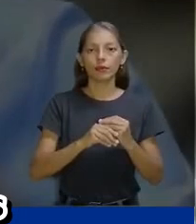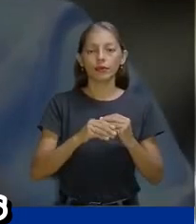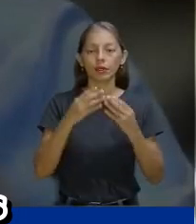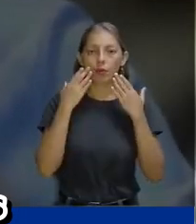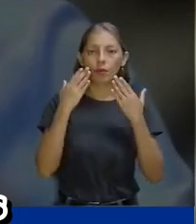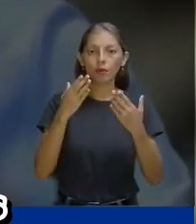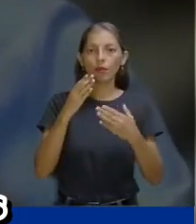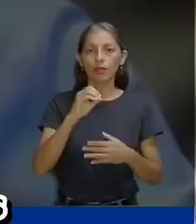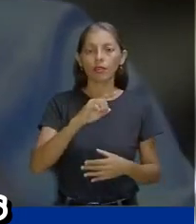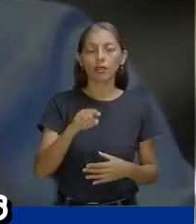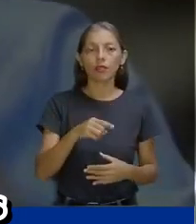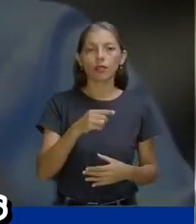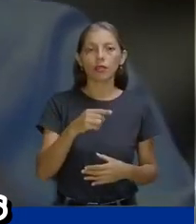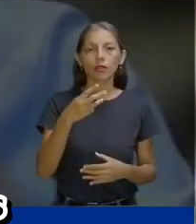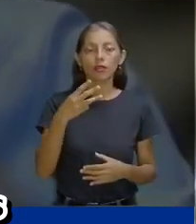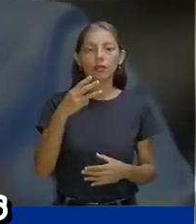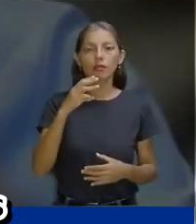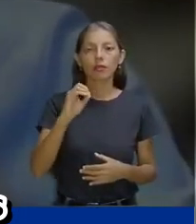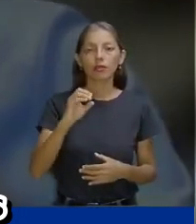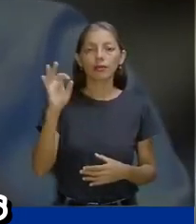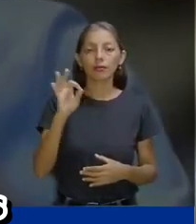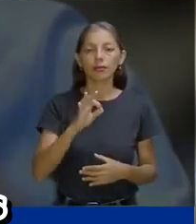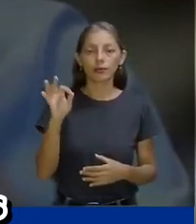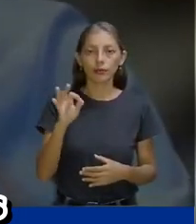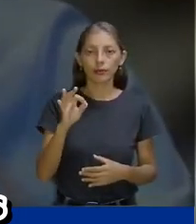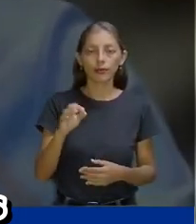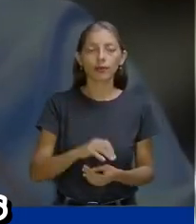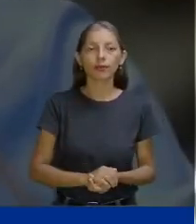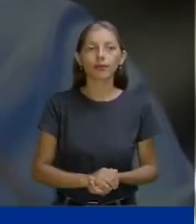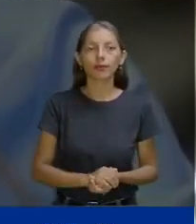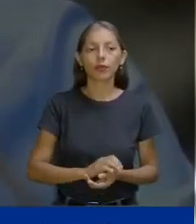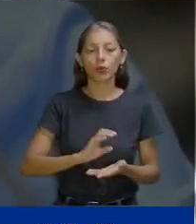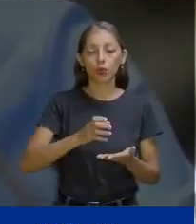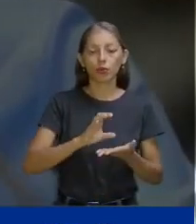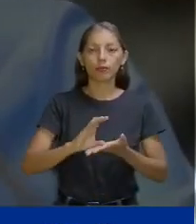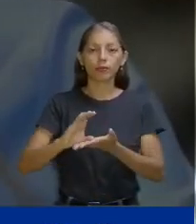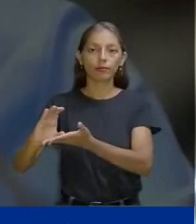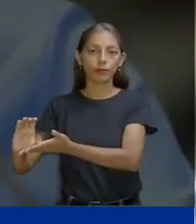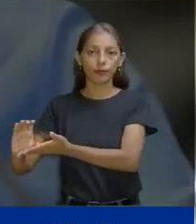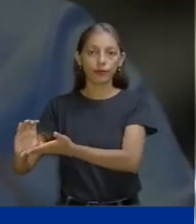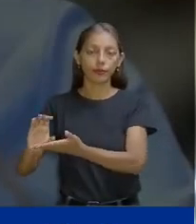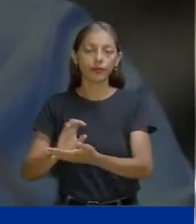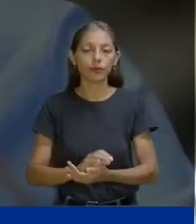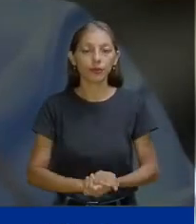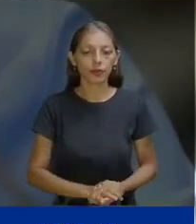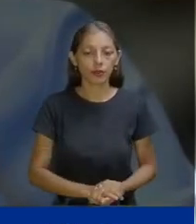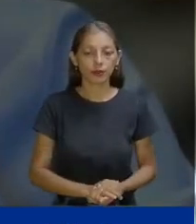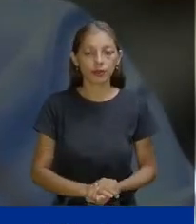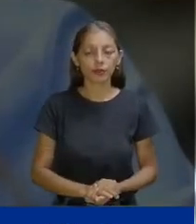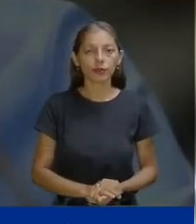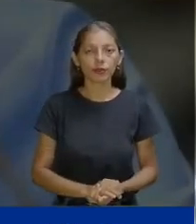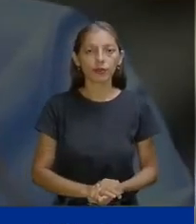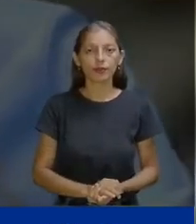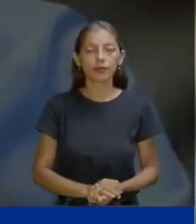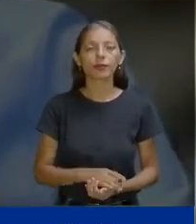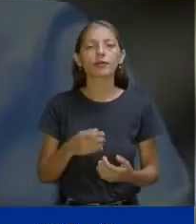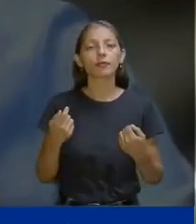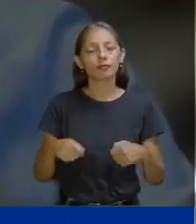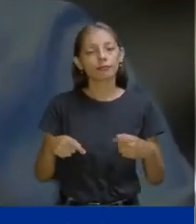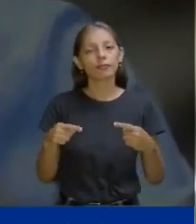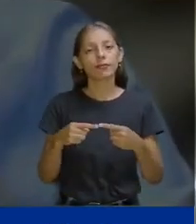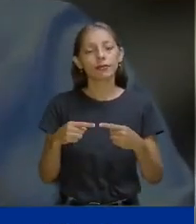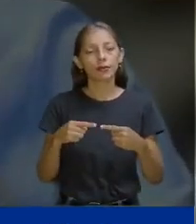0,39% do total dos recursos que foram recebidos do fundo partidário. Então, de modo que deve-se aplicar o